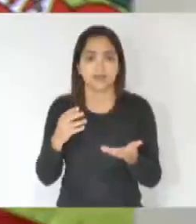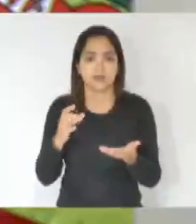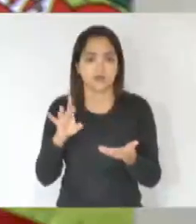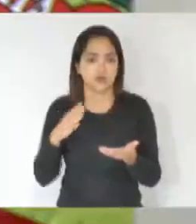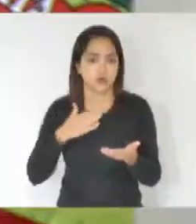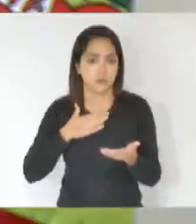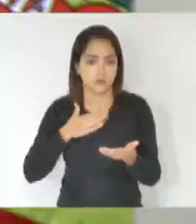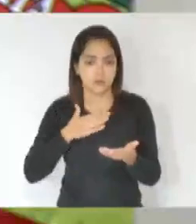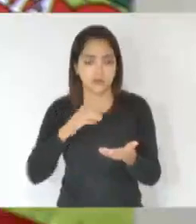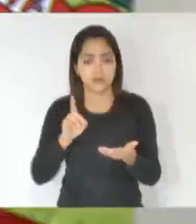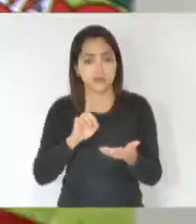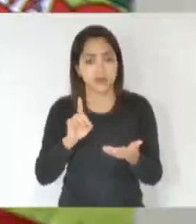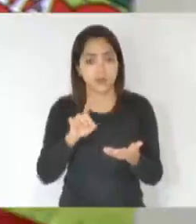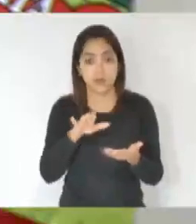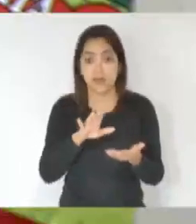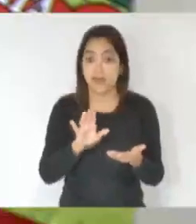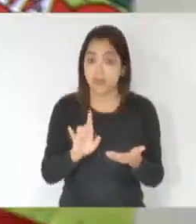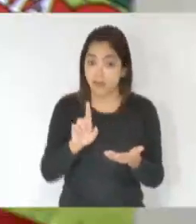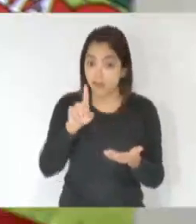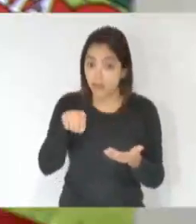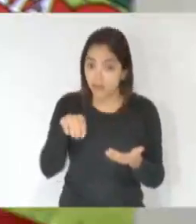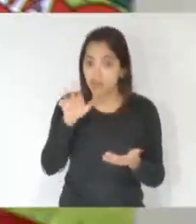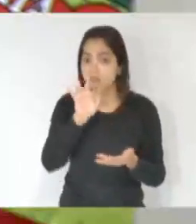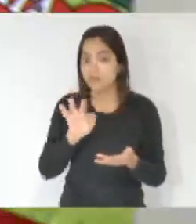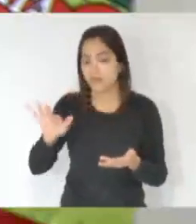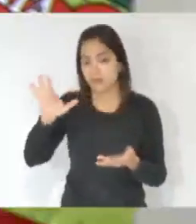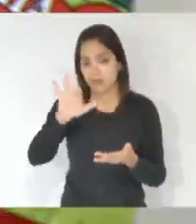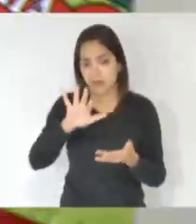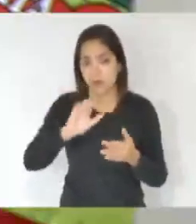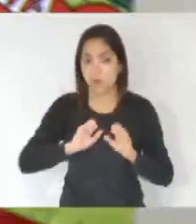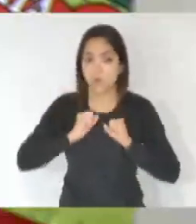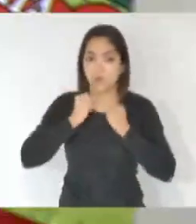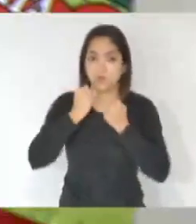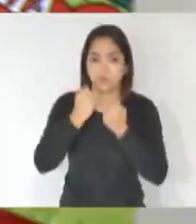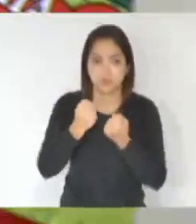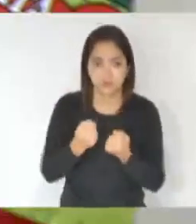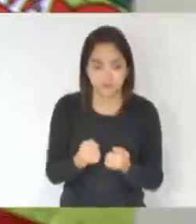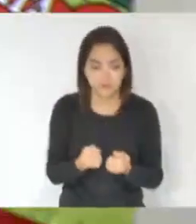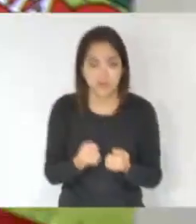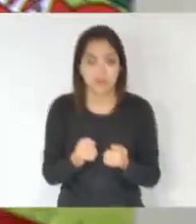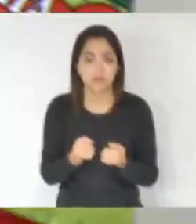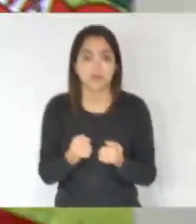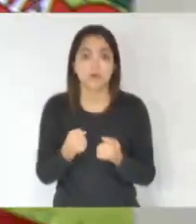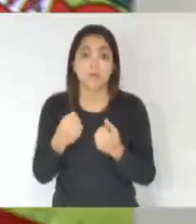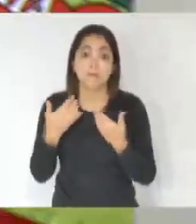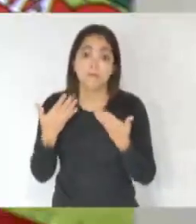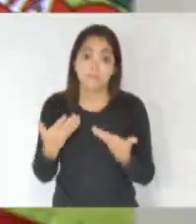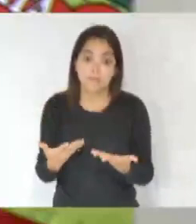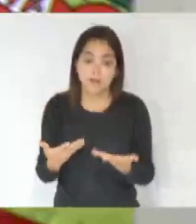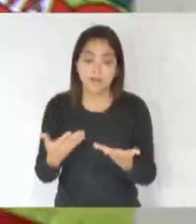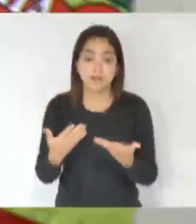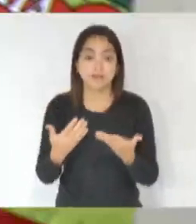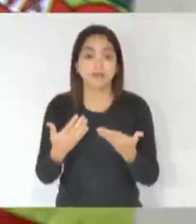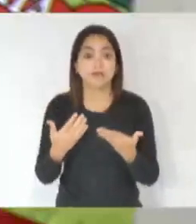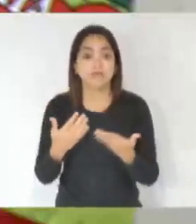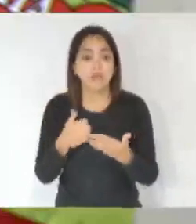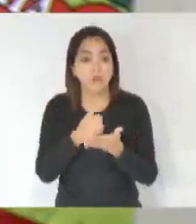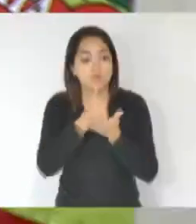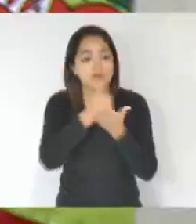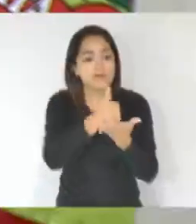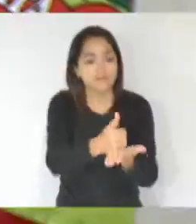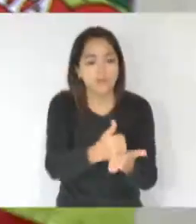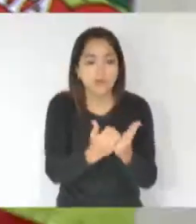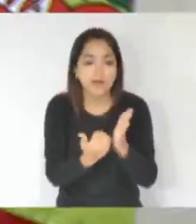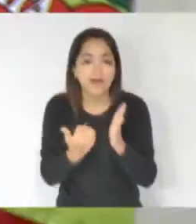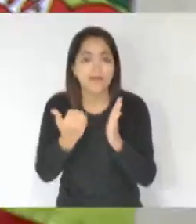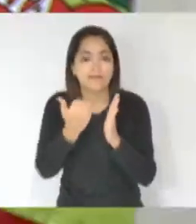eu volto a dizer, o nosso esforço talvez seja inglório, mas é uma voz a mais para fazer